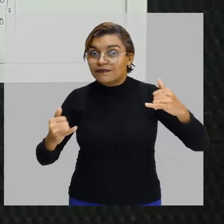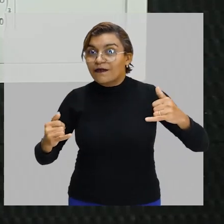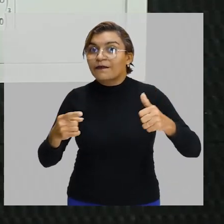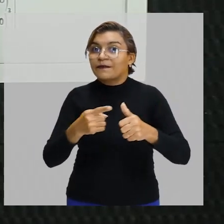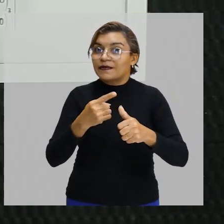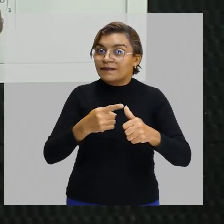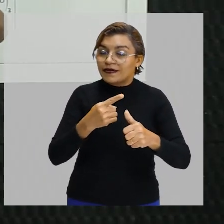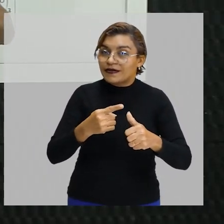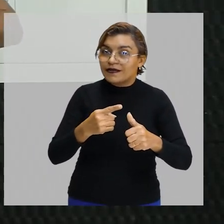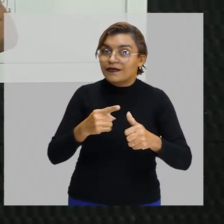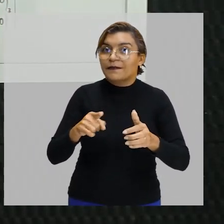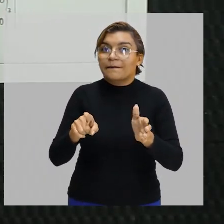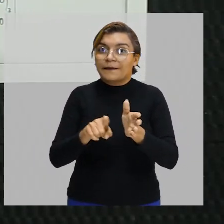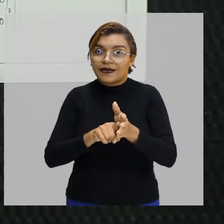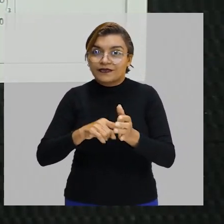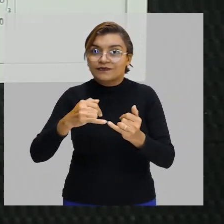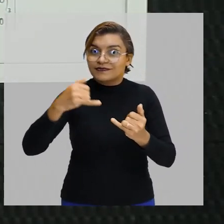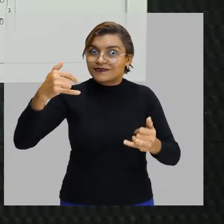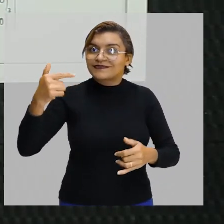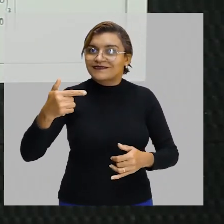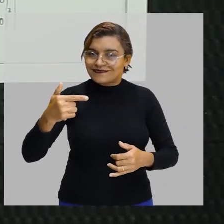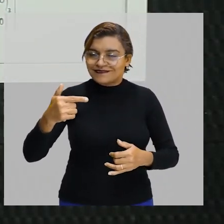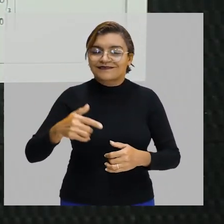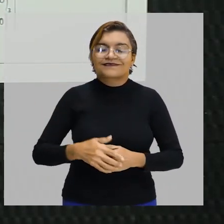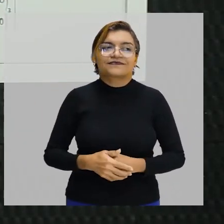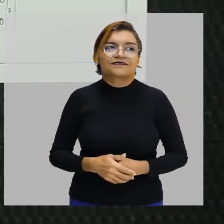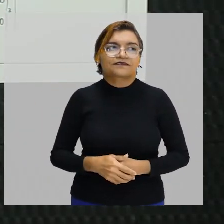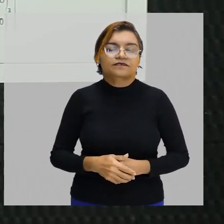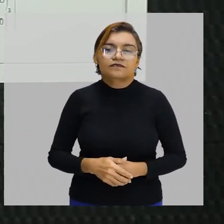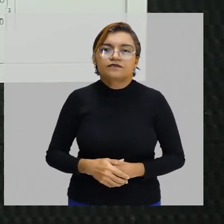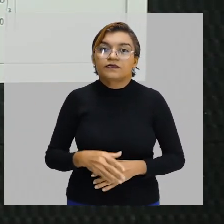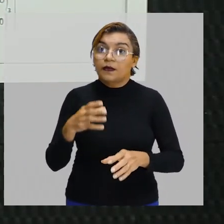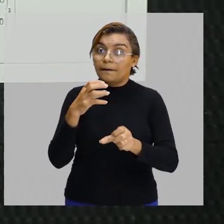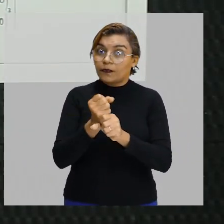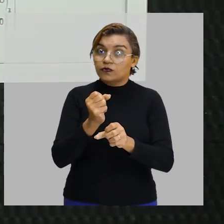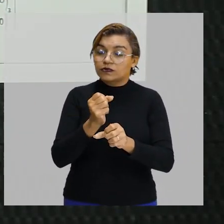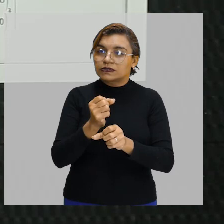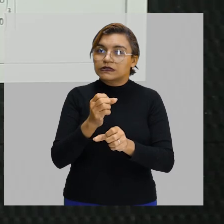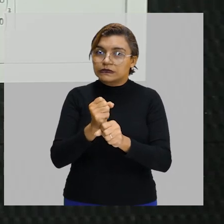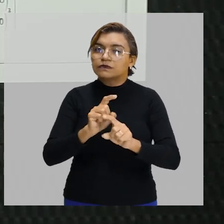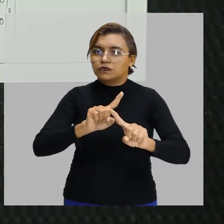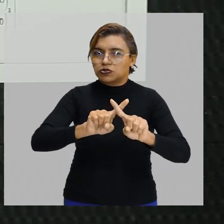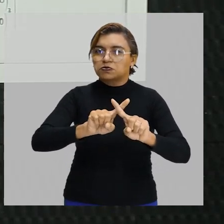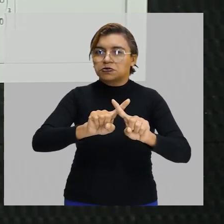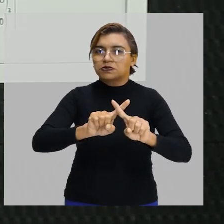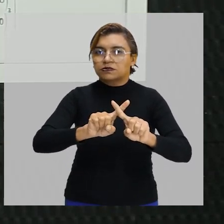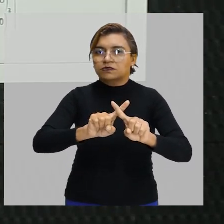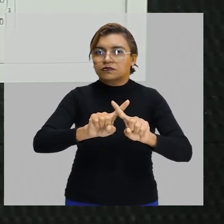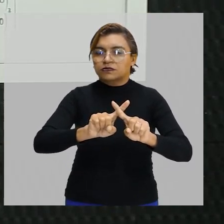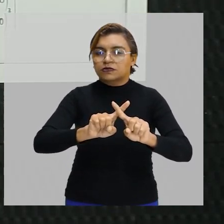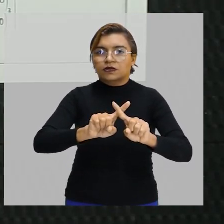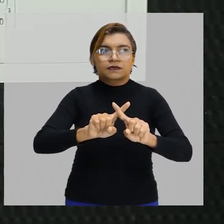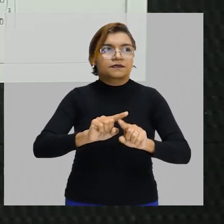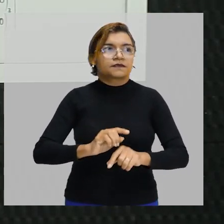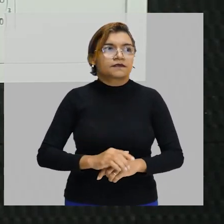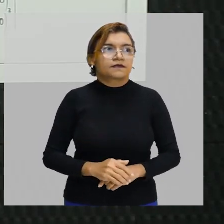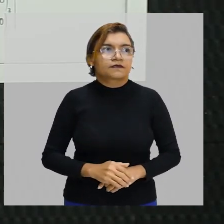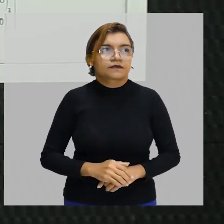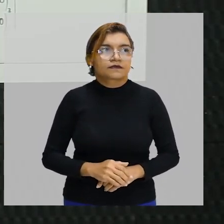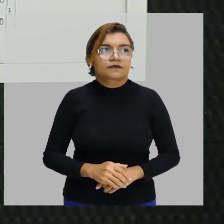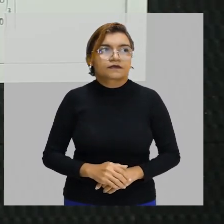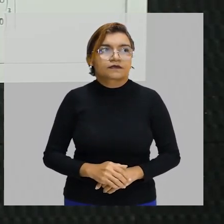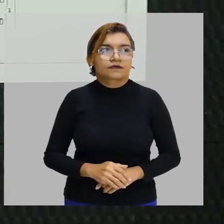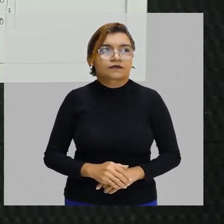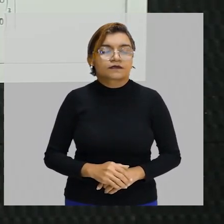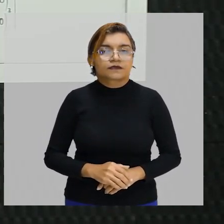primeiro menos a secundária. Então você vai fazer isso. Ó, que você vai multiplicar aqui o 5 por x menos